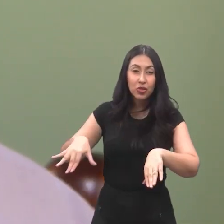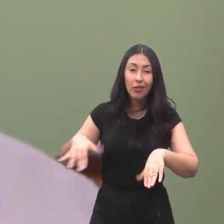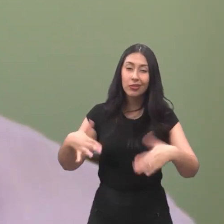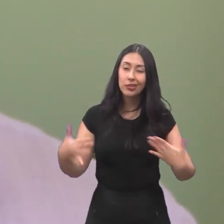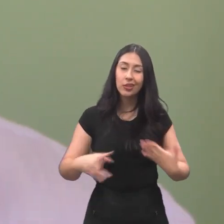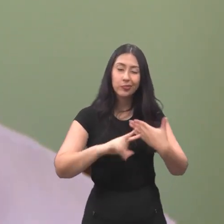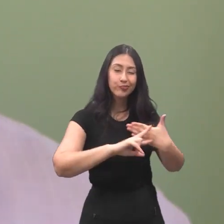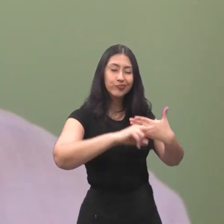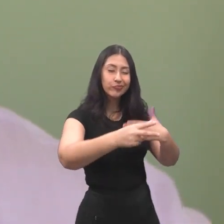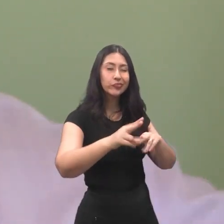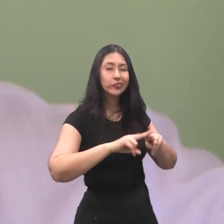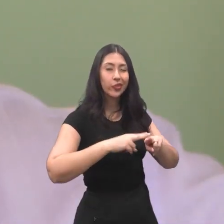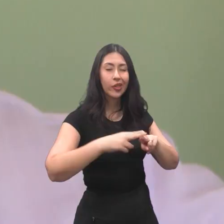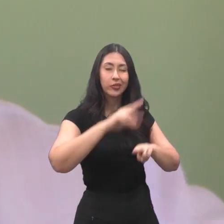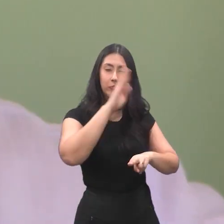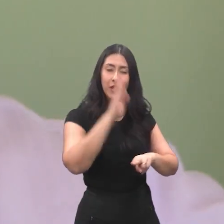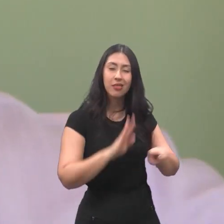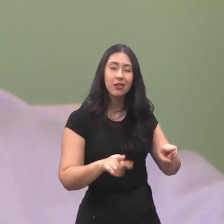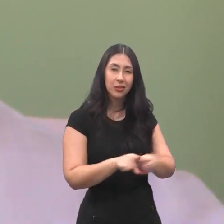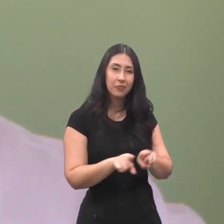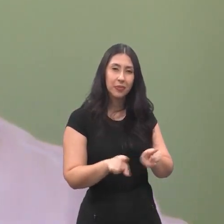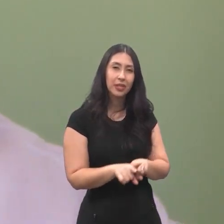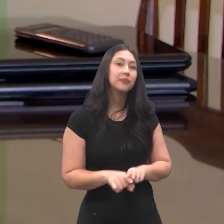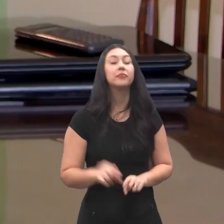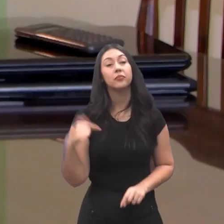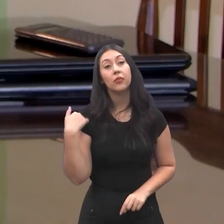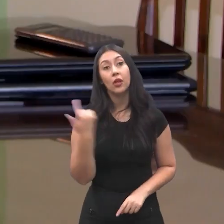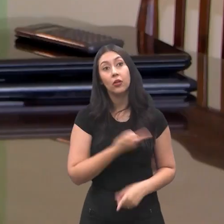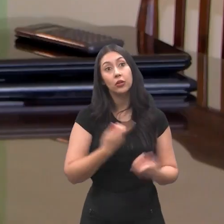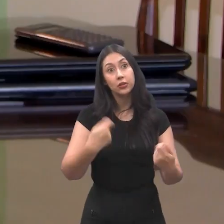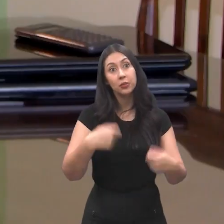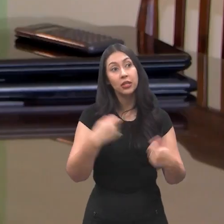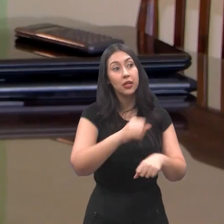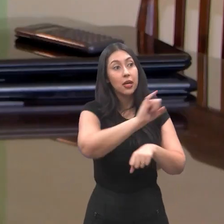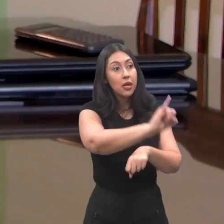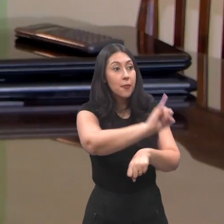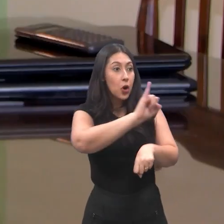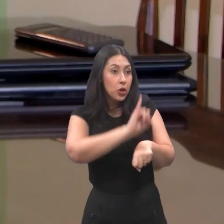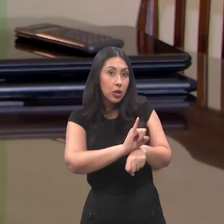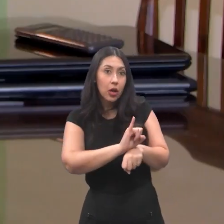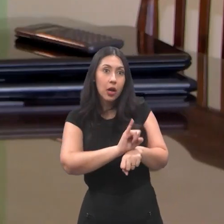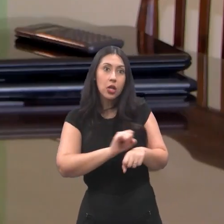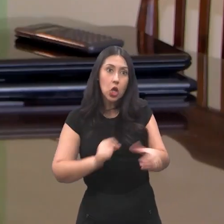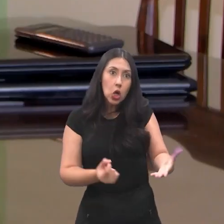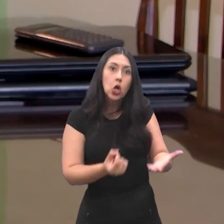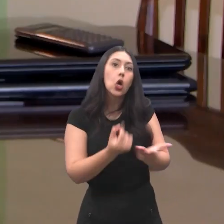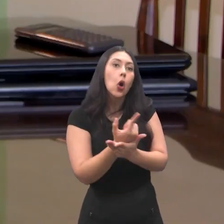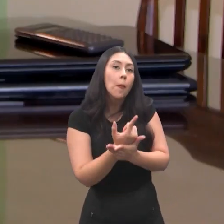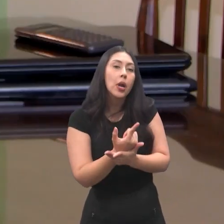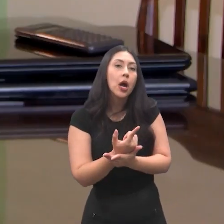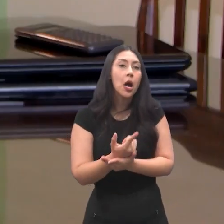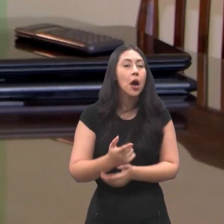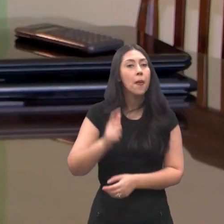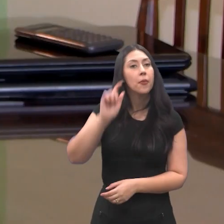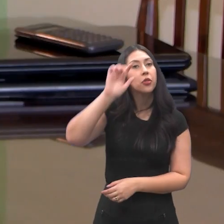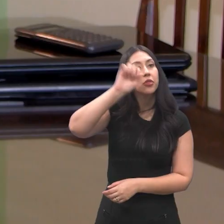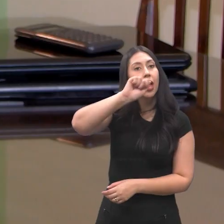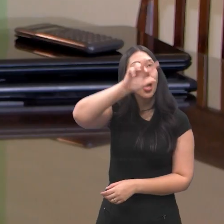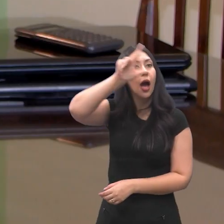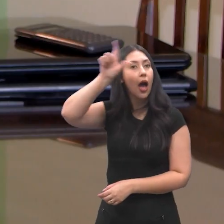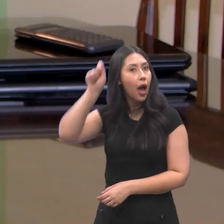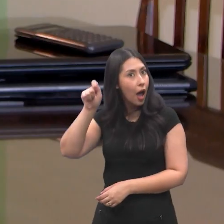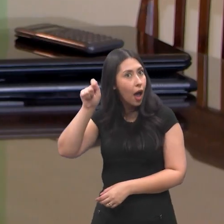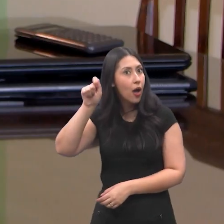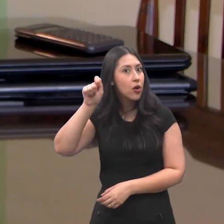como consequência, refletiu no chocolate brasileiro. A gente tem que importar lá de fora e a gente compra lá da África Ocidental,